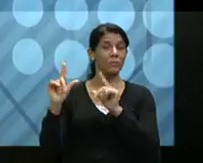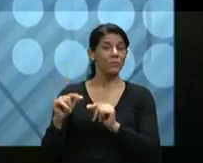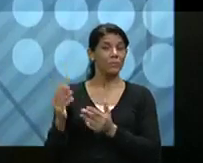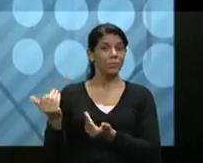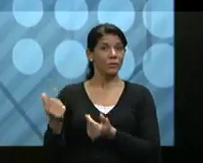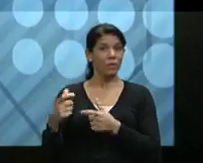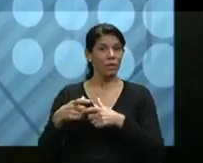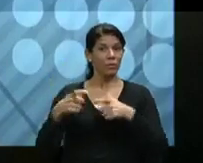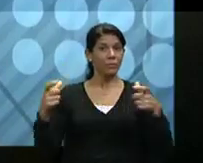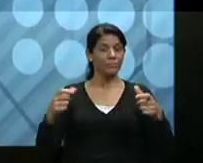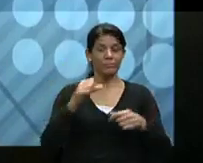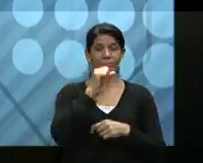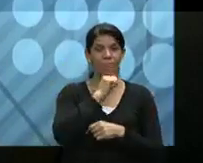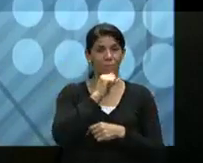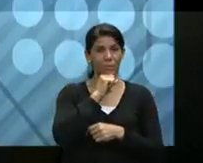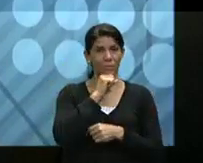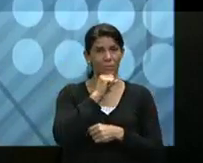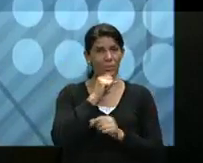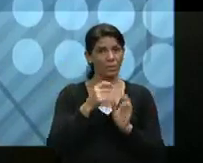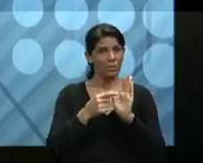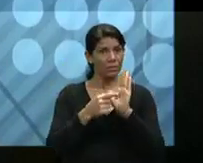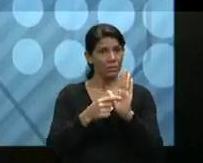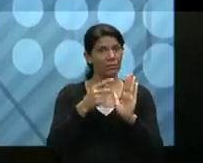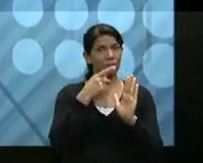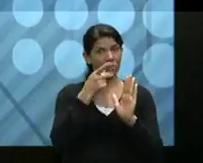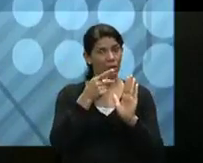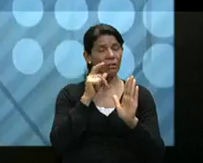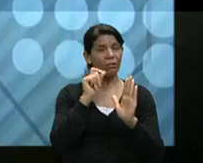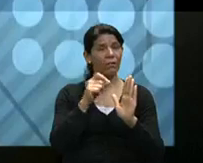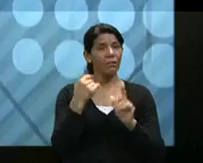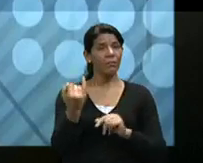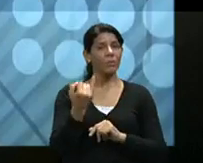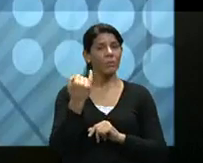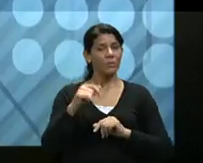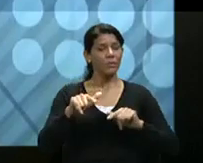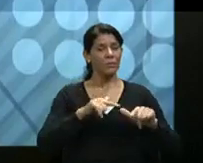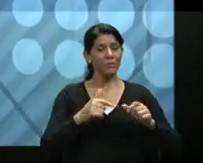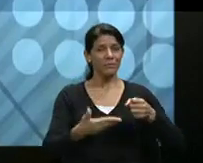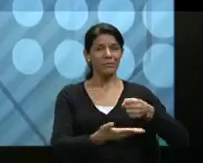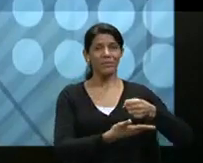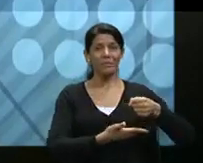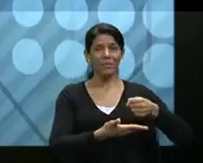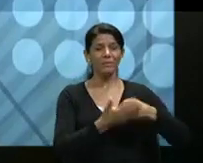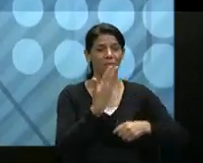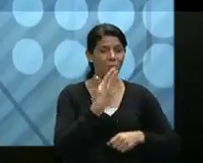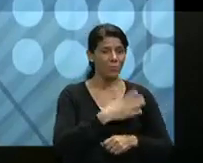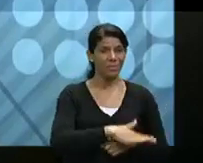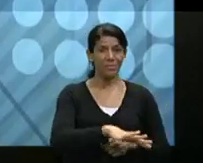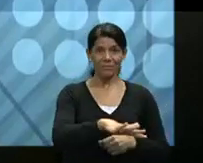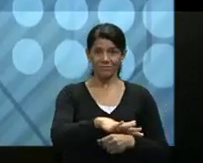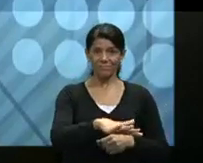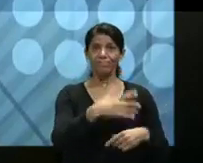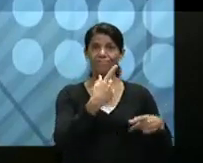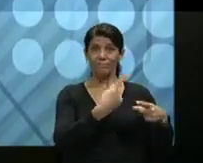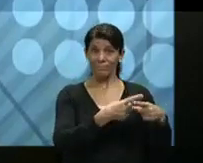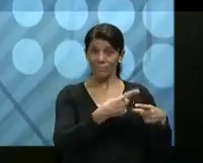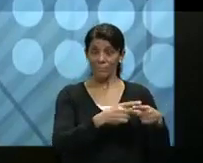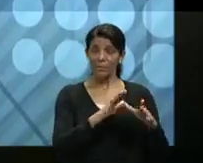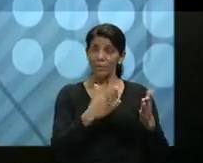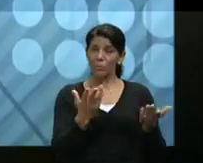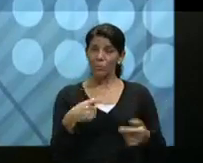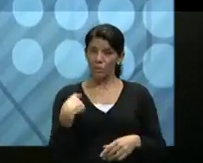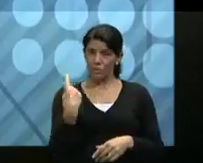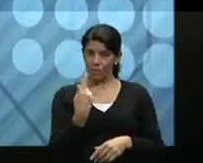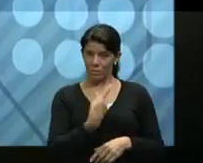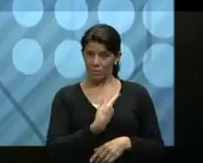jovens e um aumento de idosos, eu destaquei muito para vocês a importância de trabalhar na base, uma vez que quando a